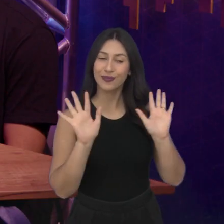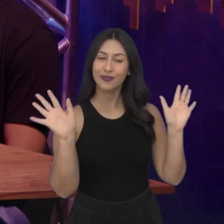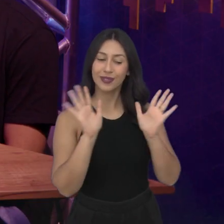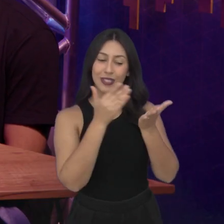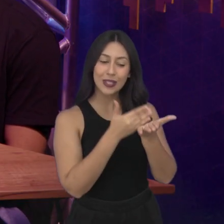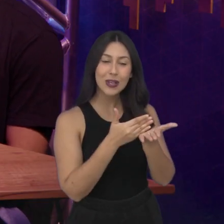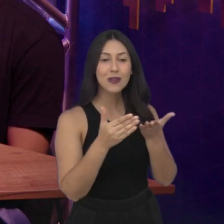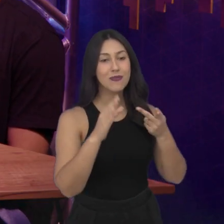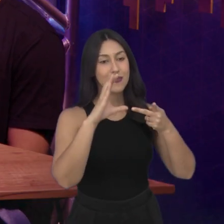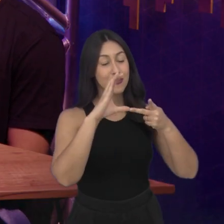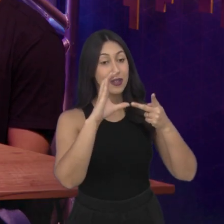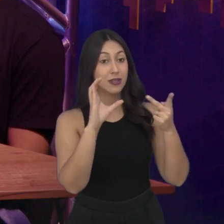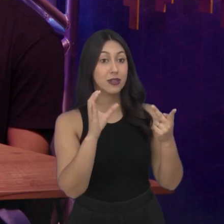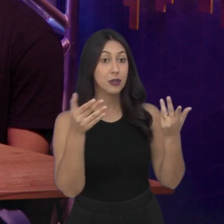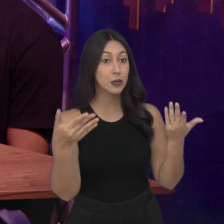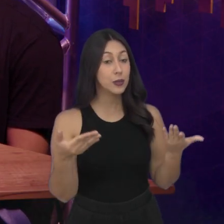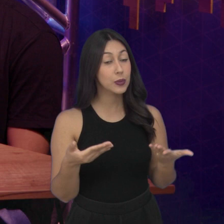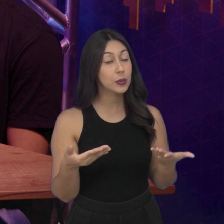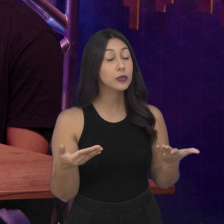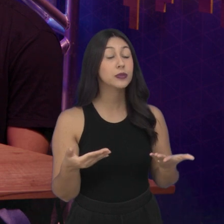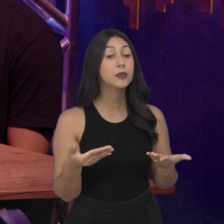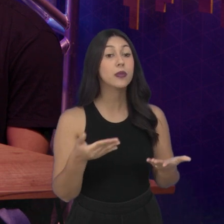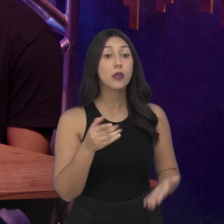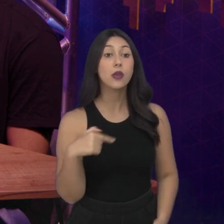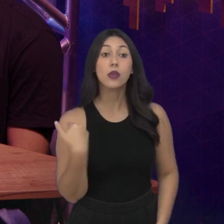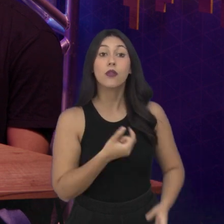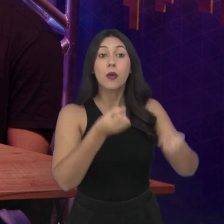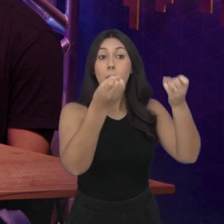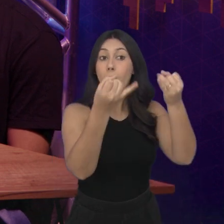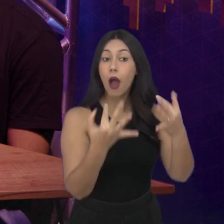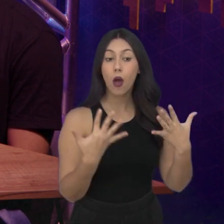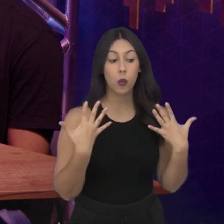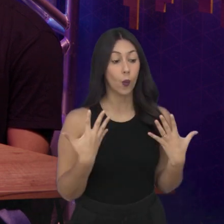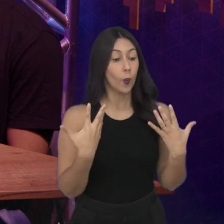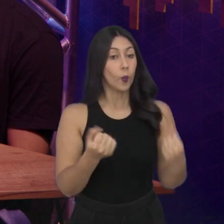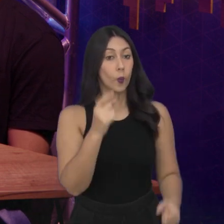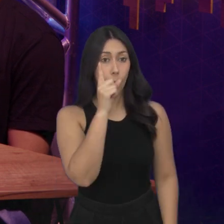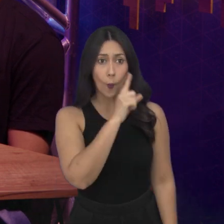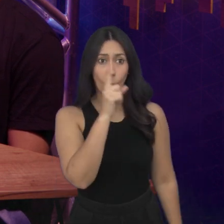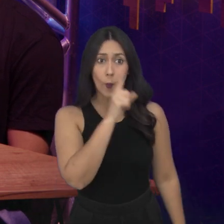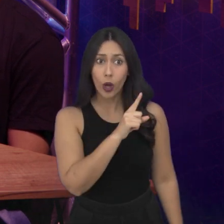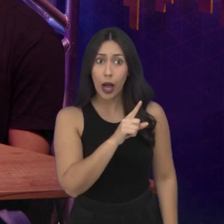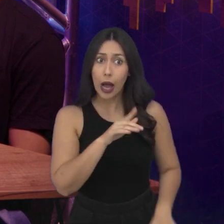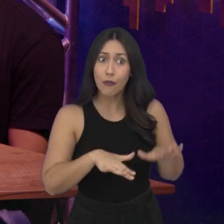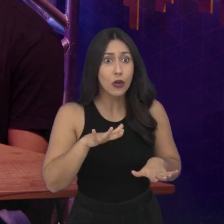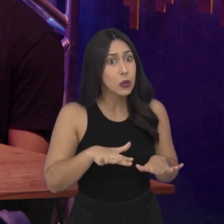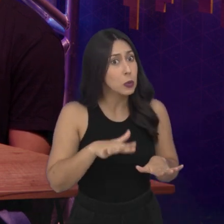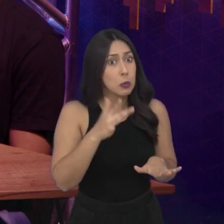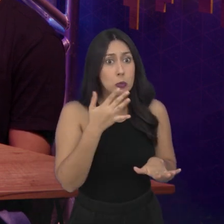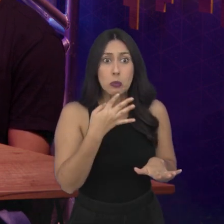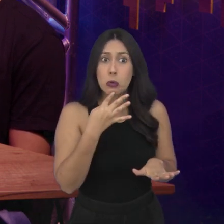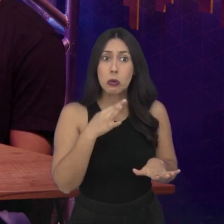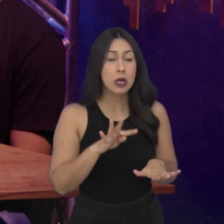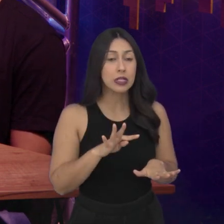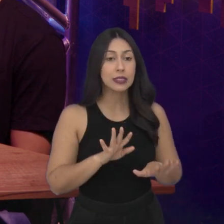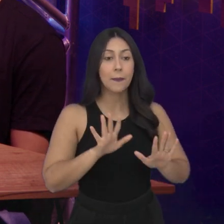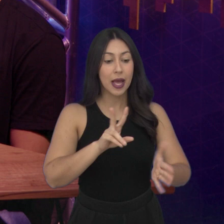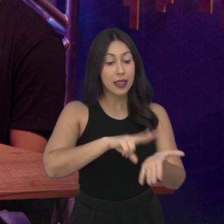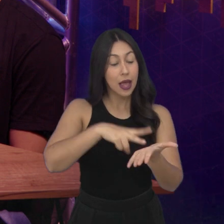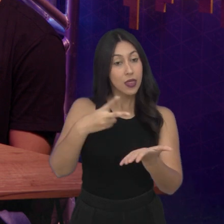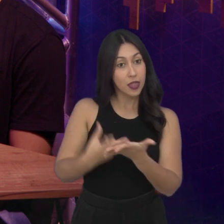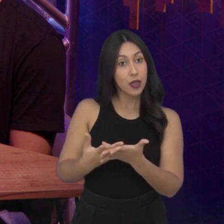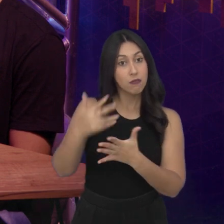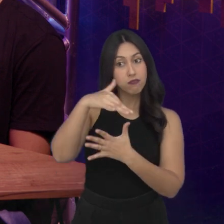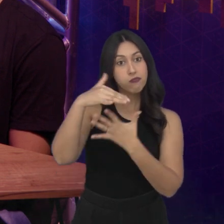Oi gente, tá começando o Pode Ser de hoje e a gente vai falar sobre Healing Fiction. Não sei se vocês já ouviram falar nesse termo, em